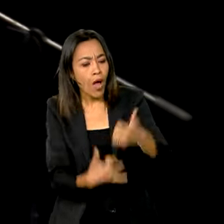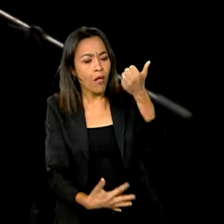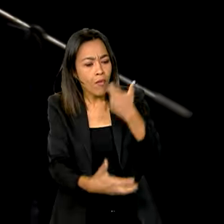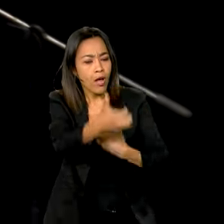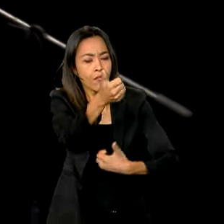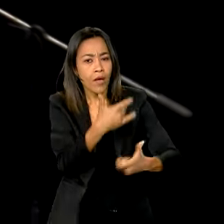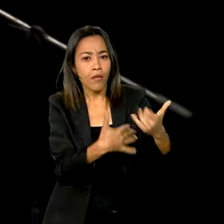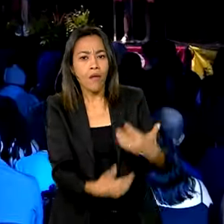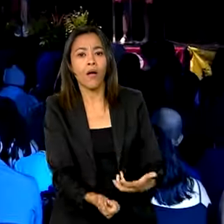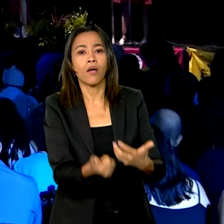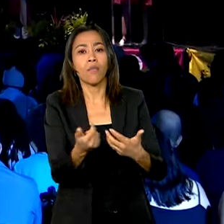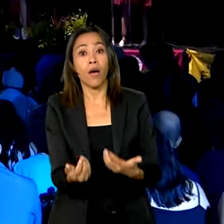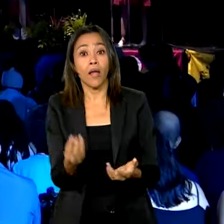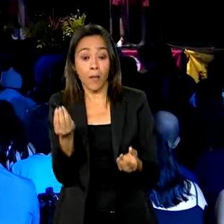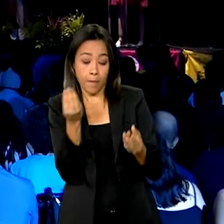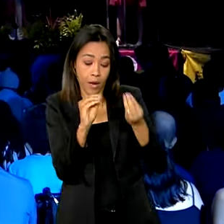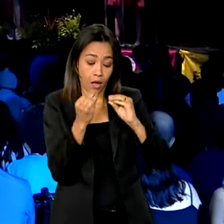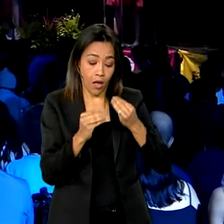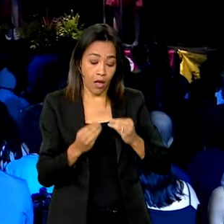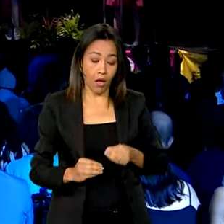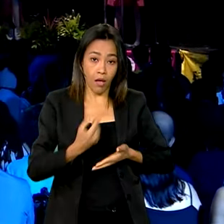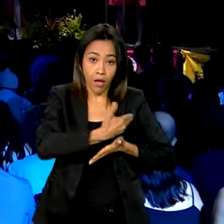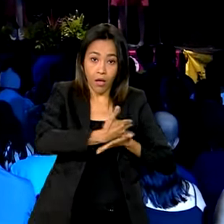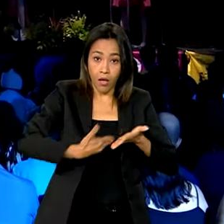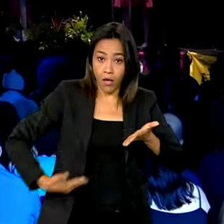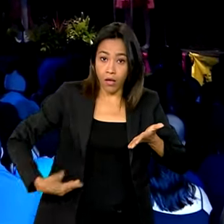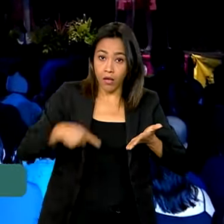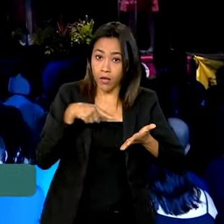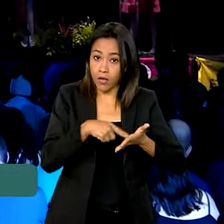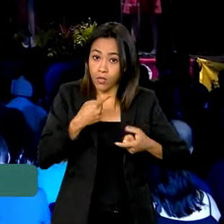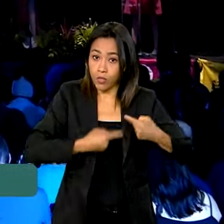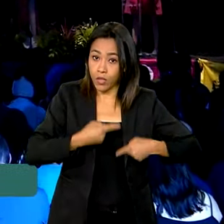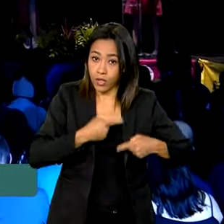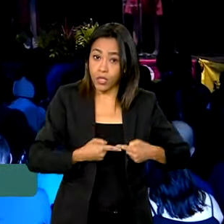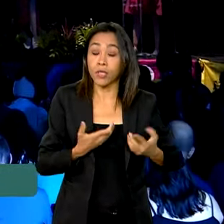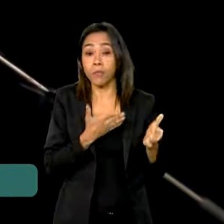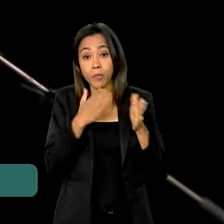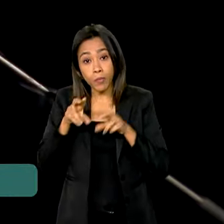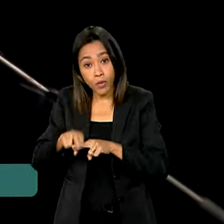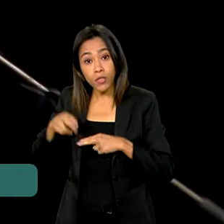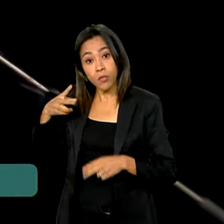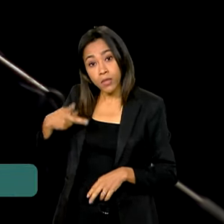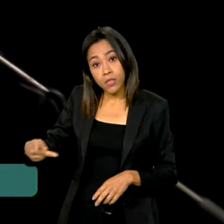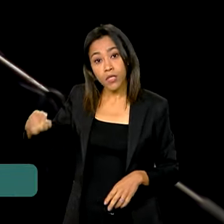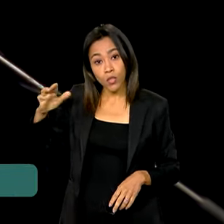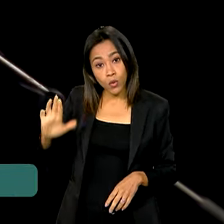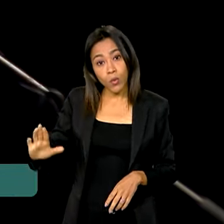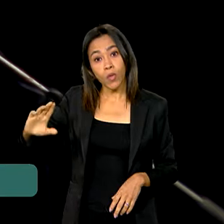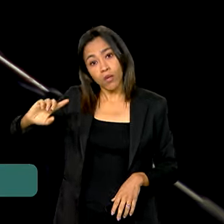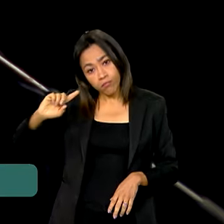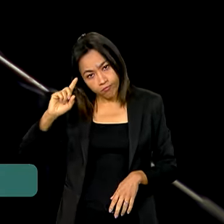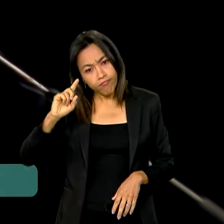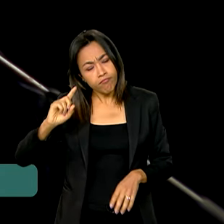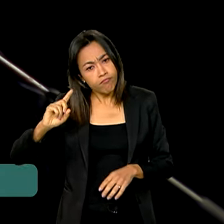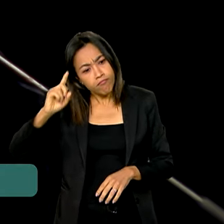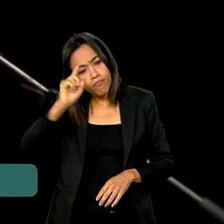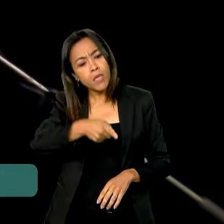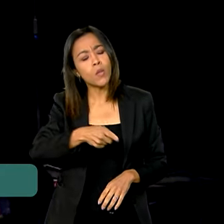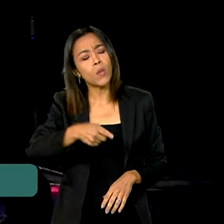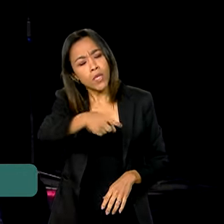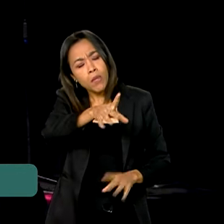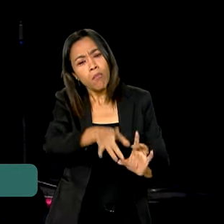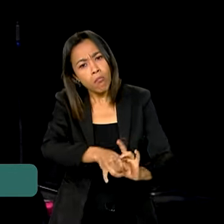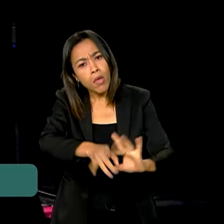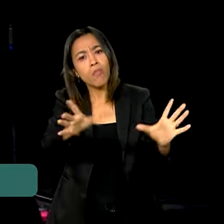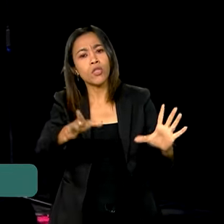públicas. Por isso, ao presidir temporariamente o G20, o presidente Lula determinou que as vozes da sociedade